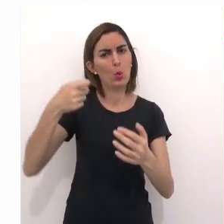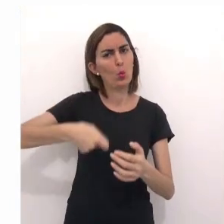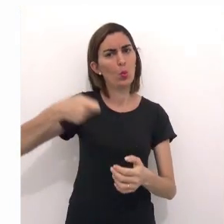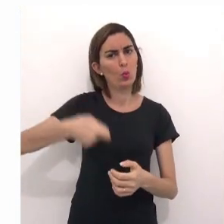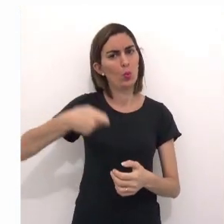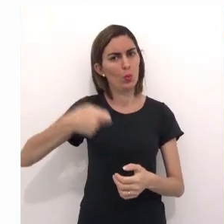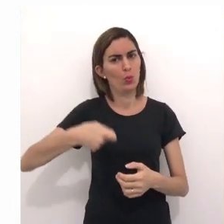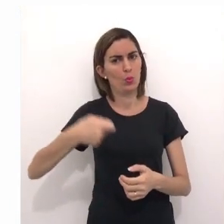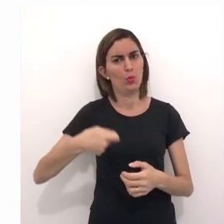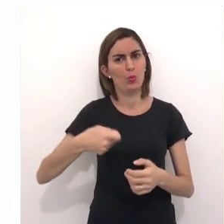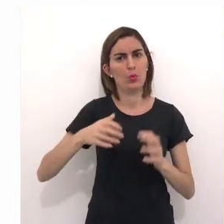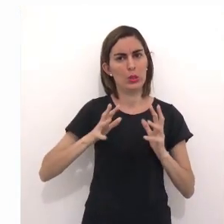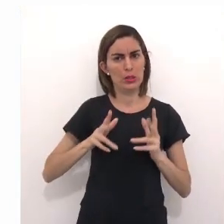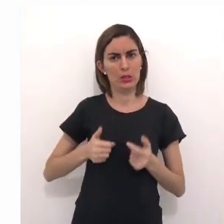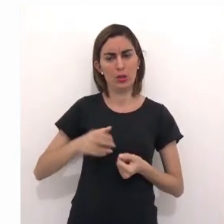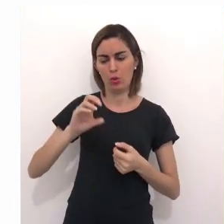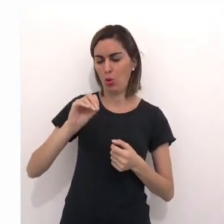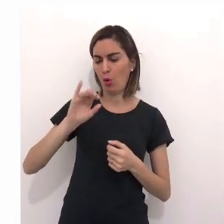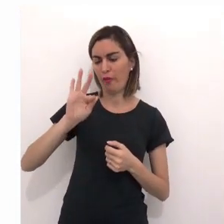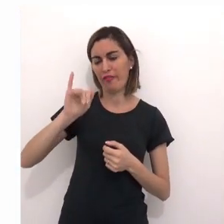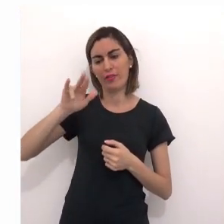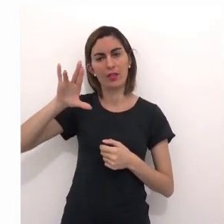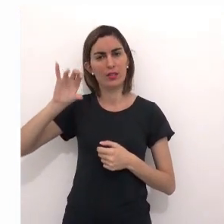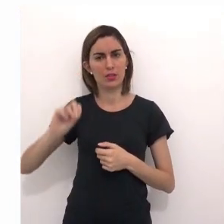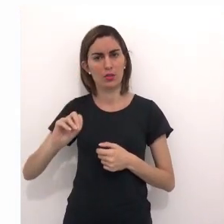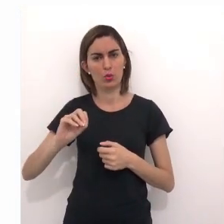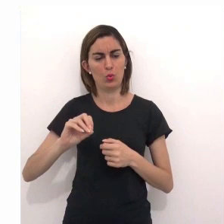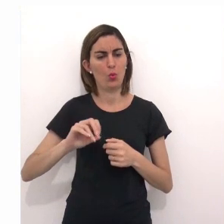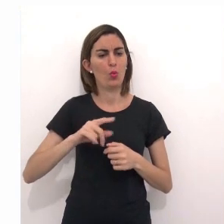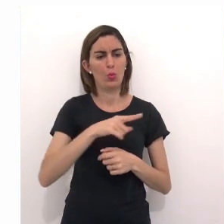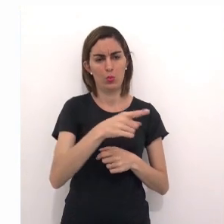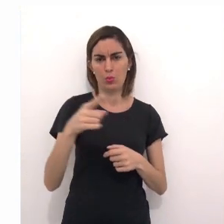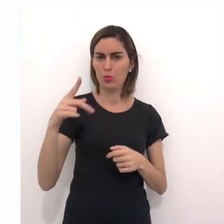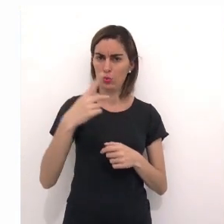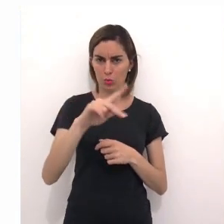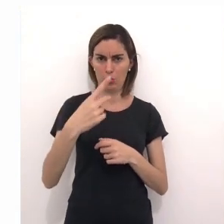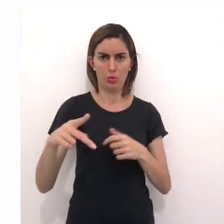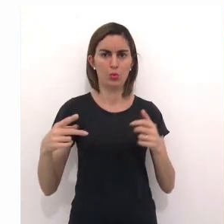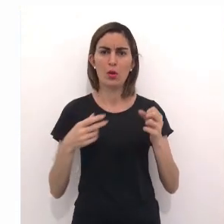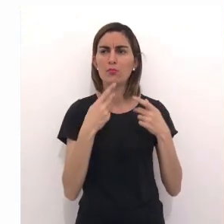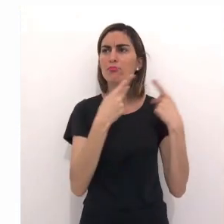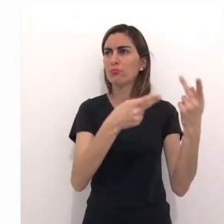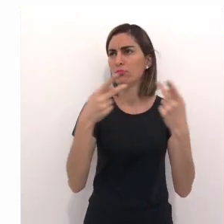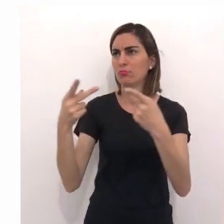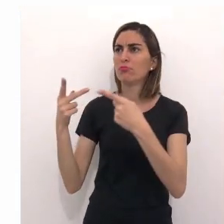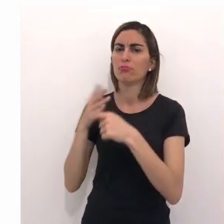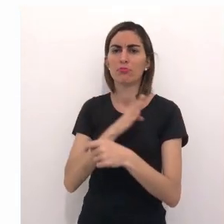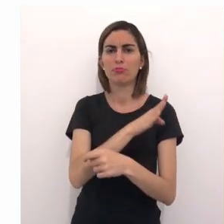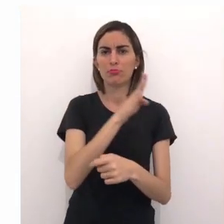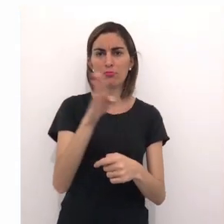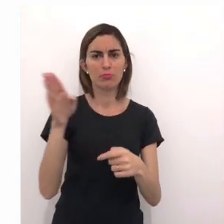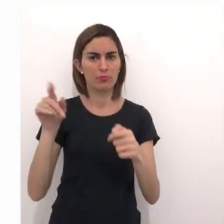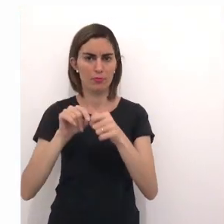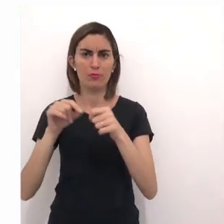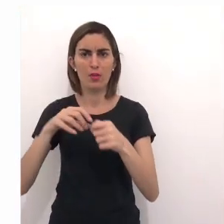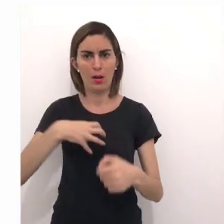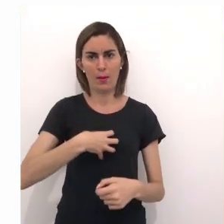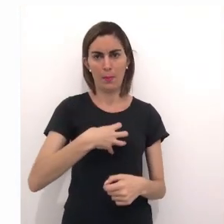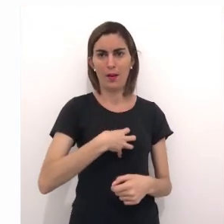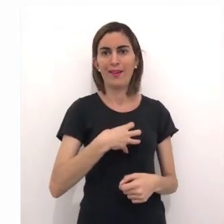Santo Ofício, em suas visitações realizadas na Baía de Todos os